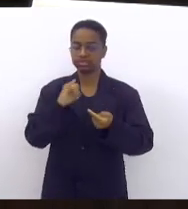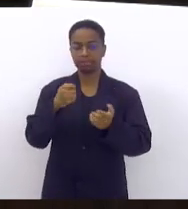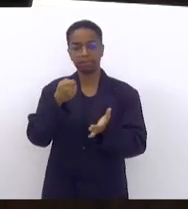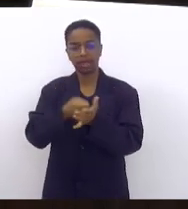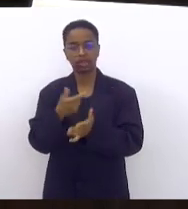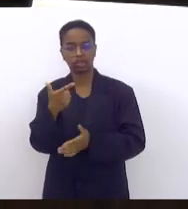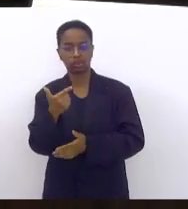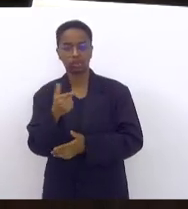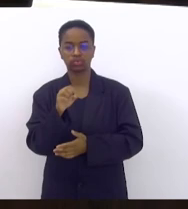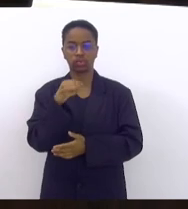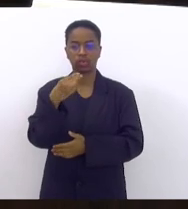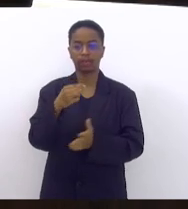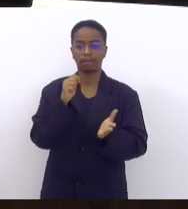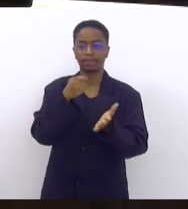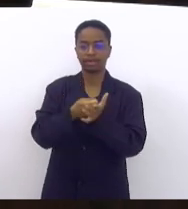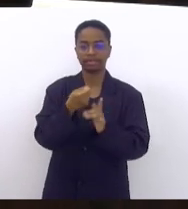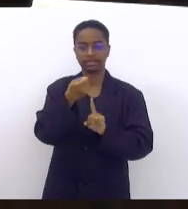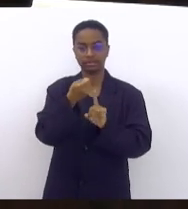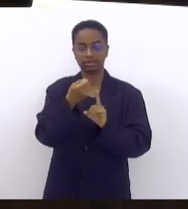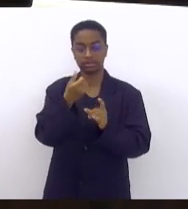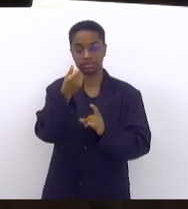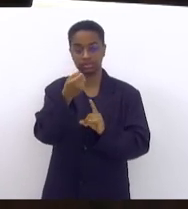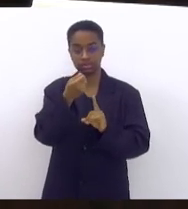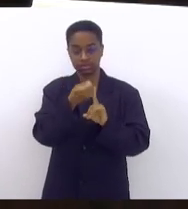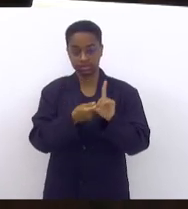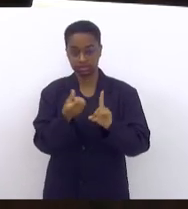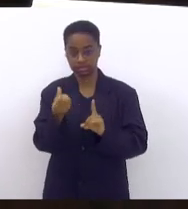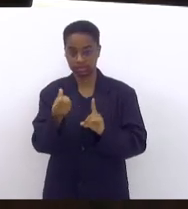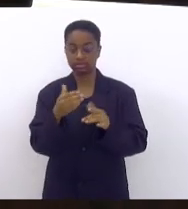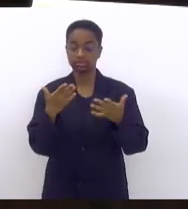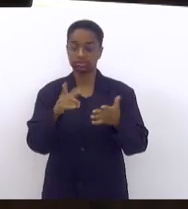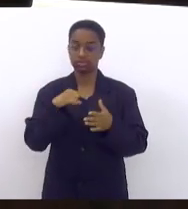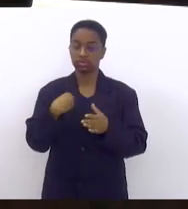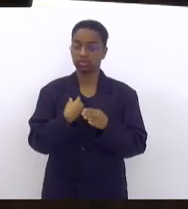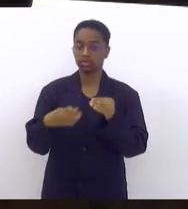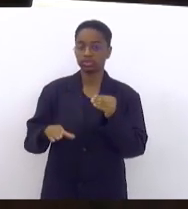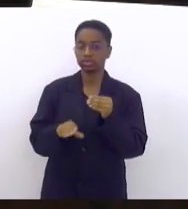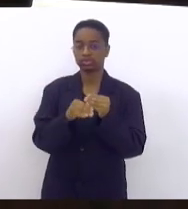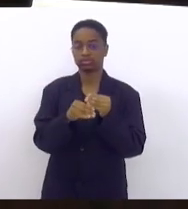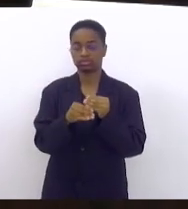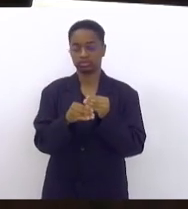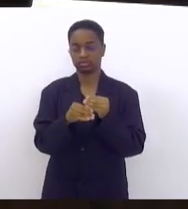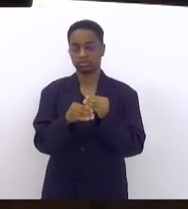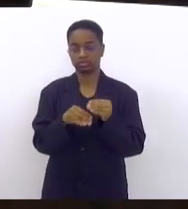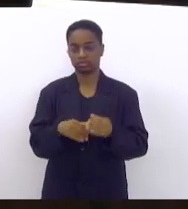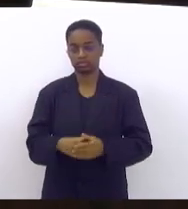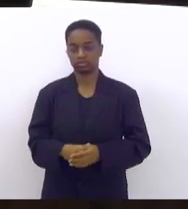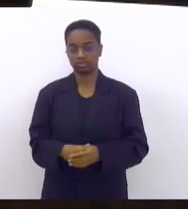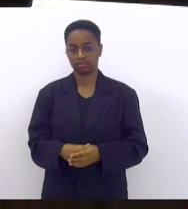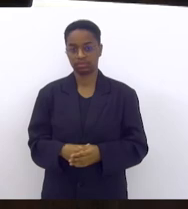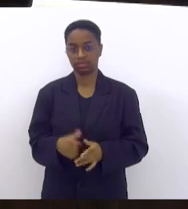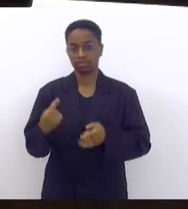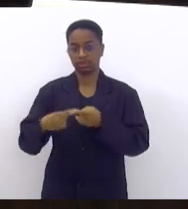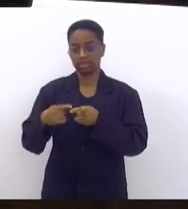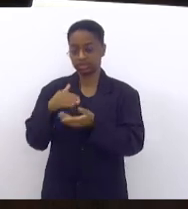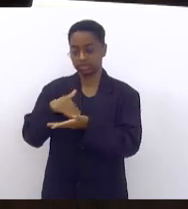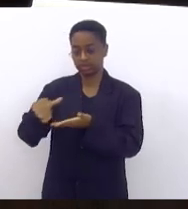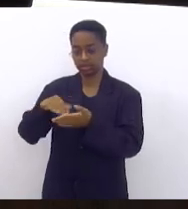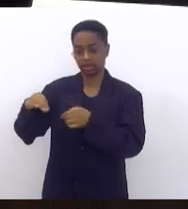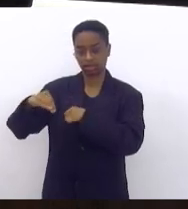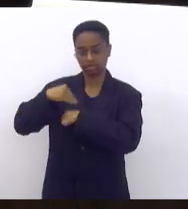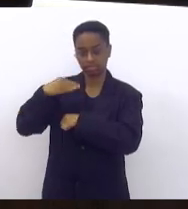pagar 6 meses, a partir da criação, então nós incluímos, né, por orientação do secretário na